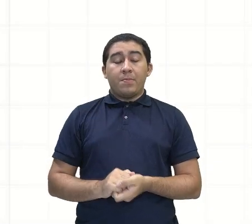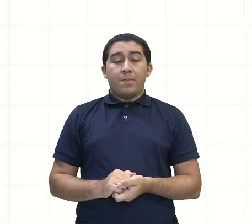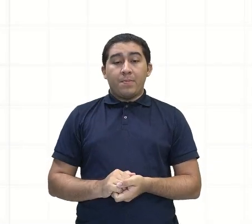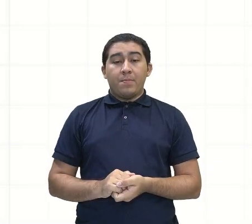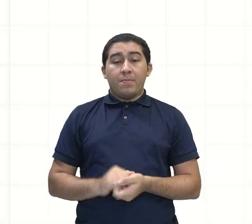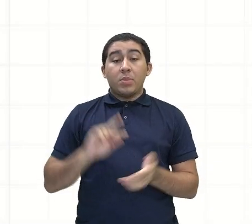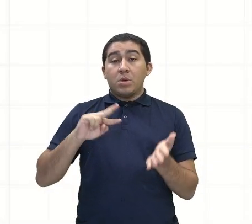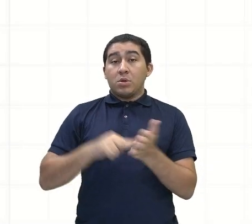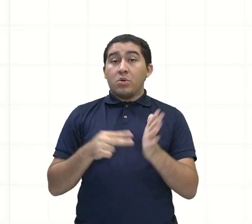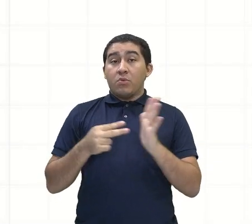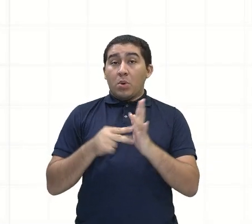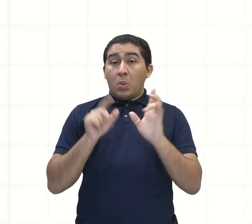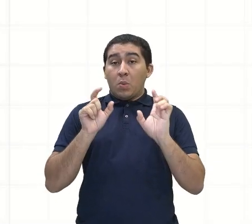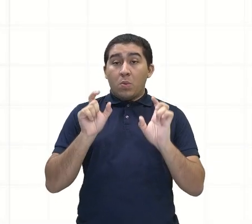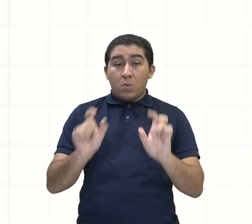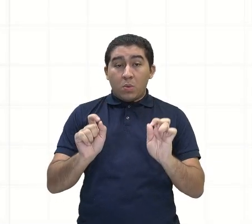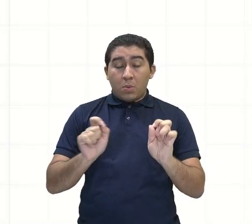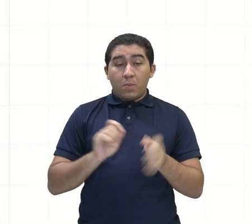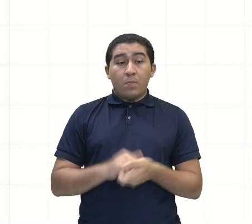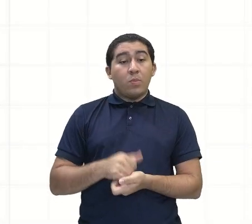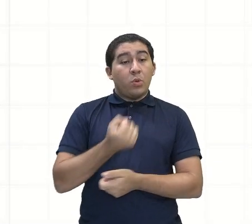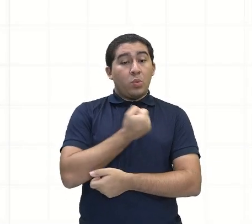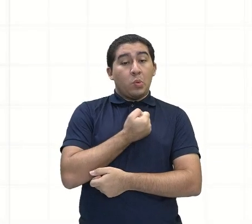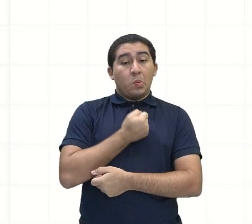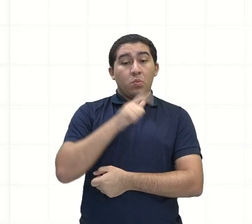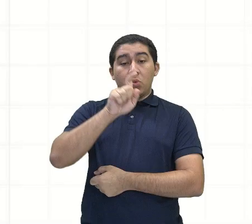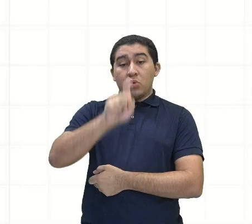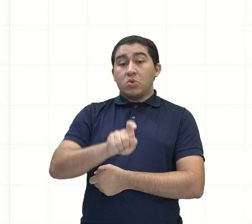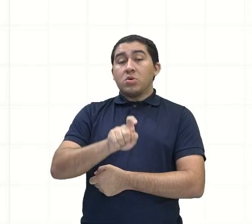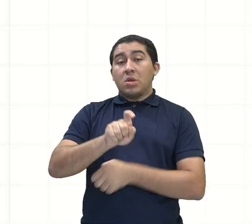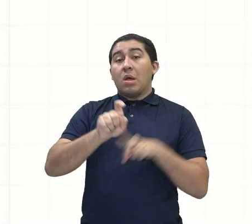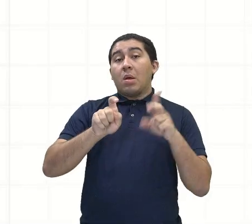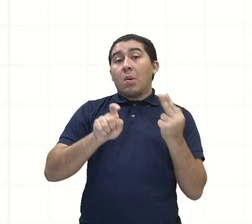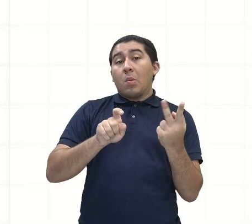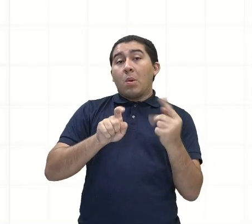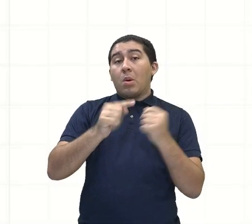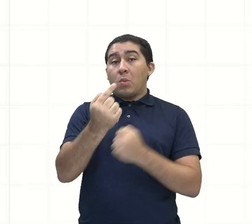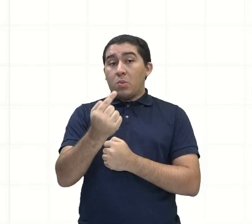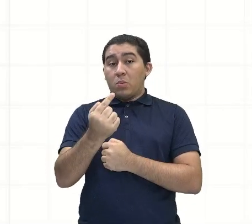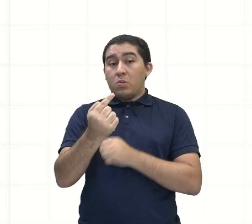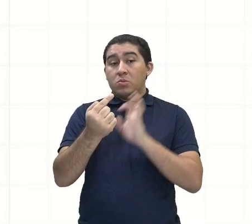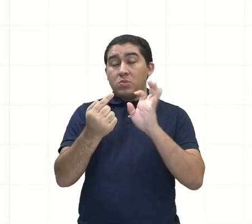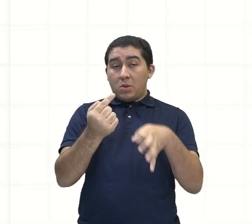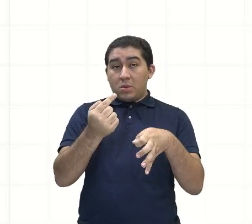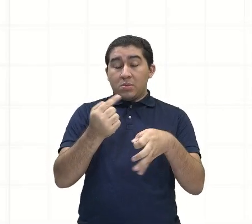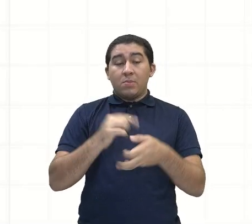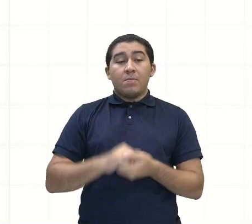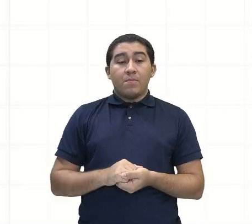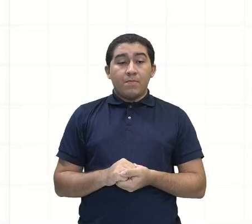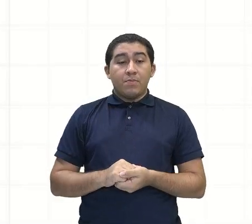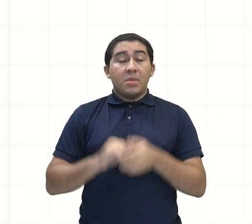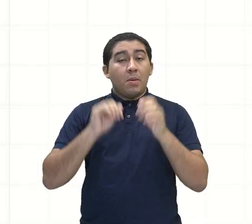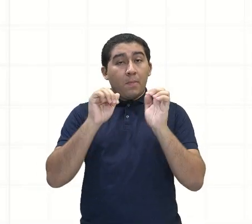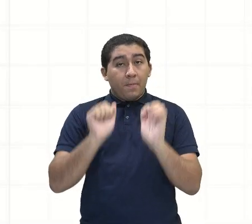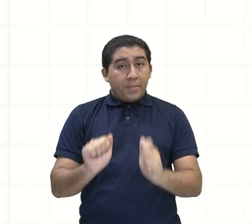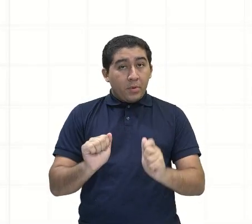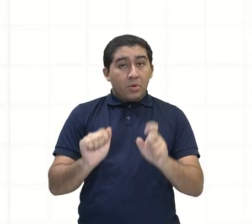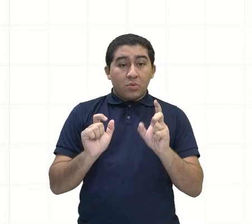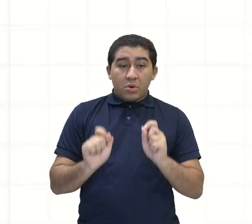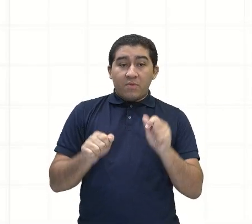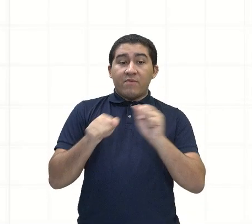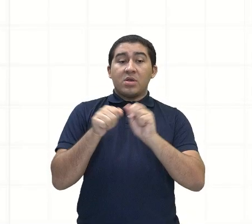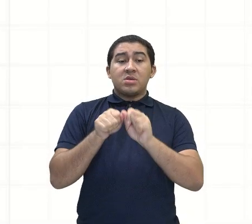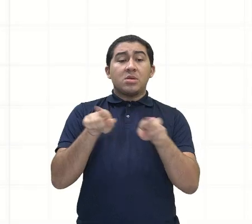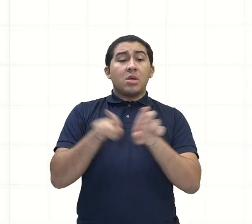Ou seja, o valor de x aqui é igual a 1. Você pode até fazer